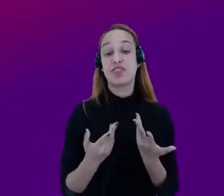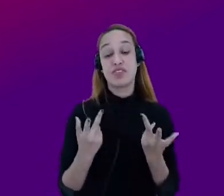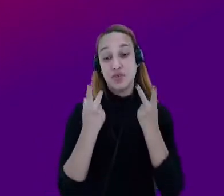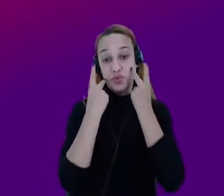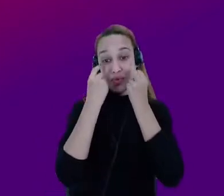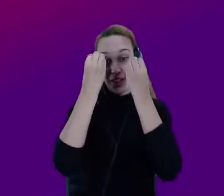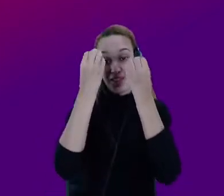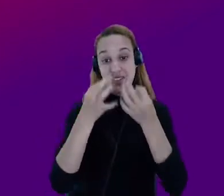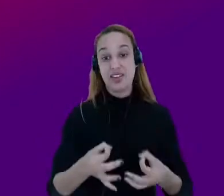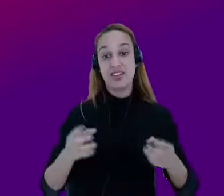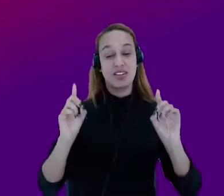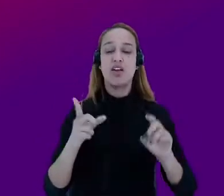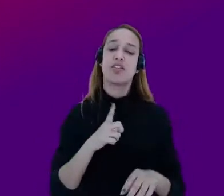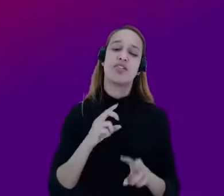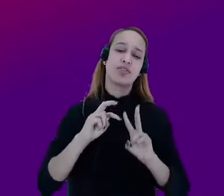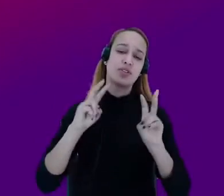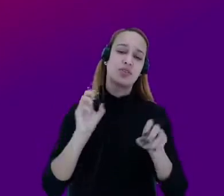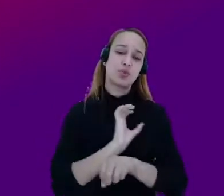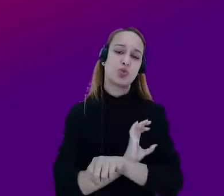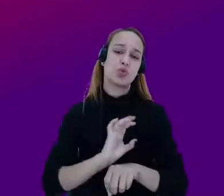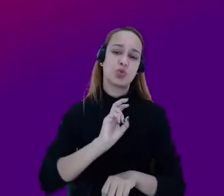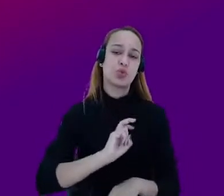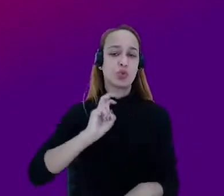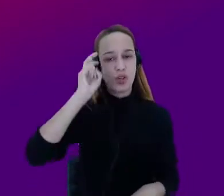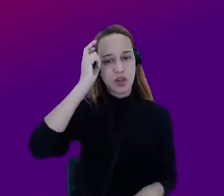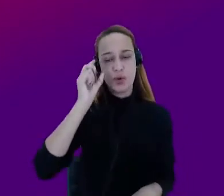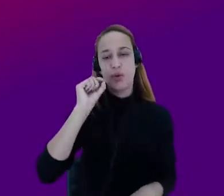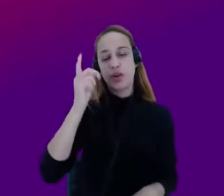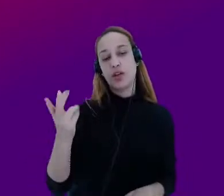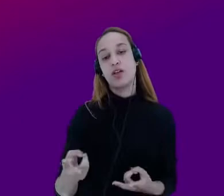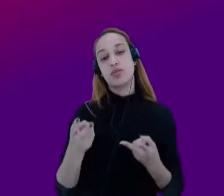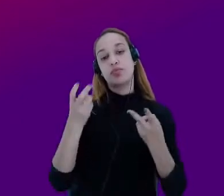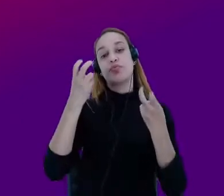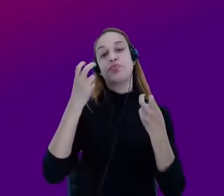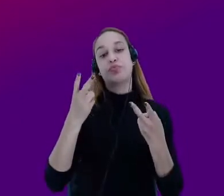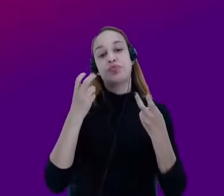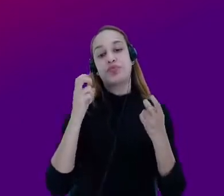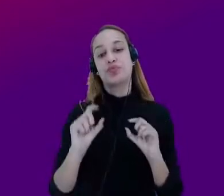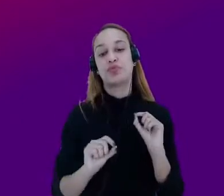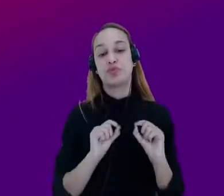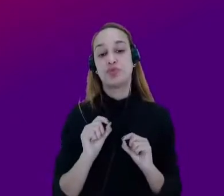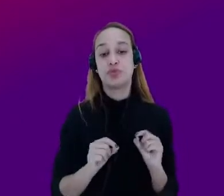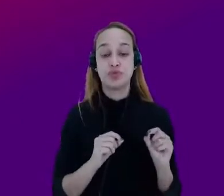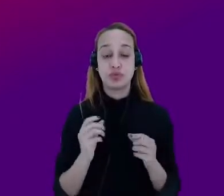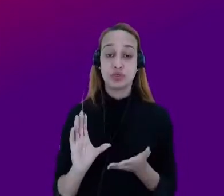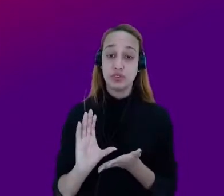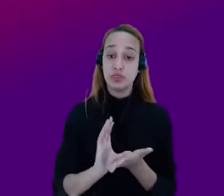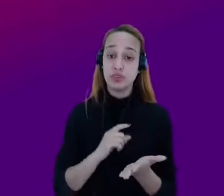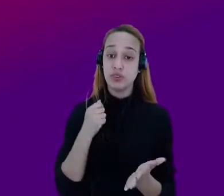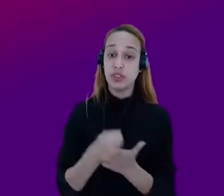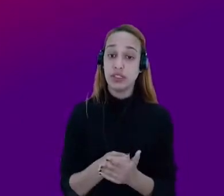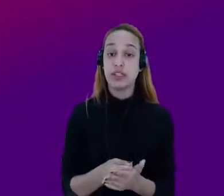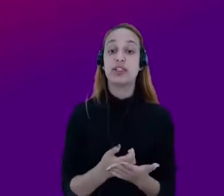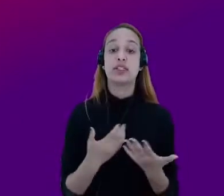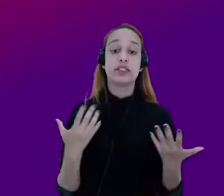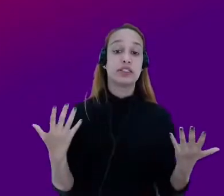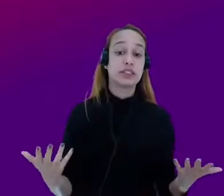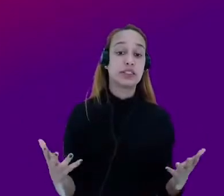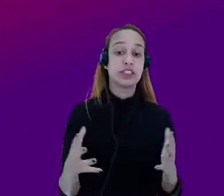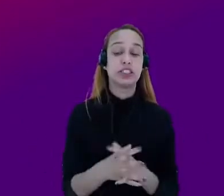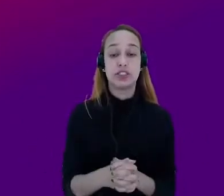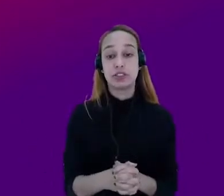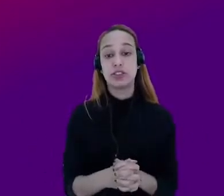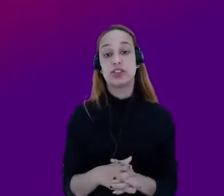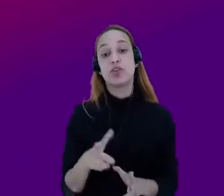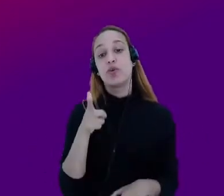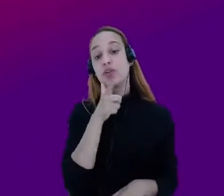Existe uma questão cultural que eu vejo hoje no mercado de investimentos que já estão